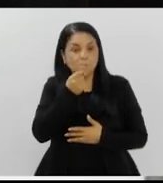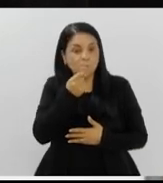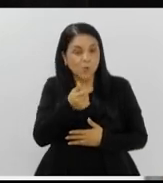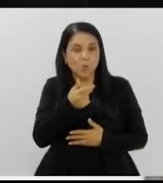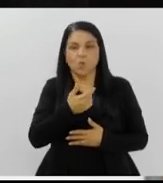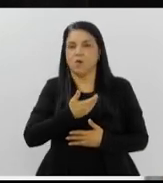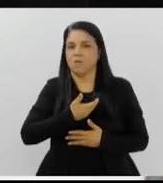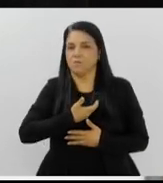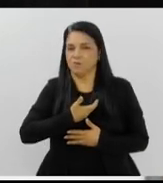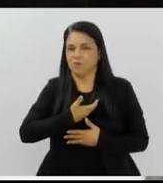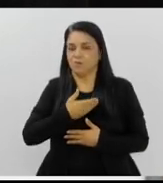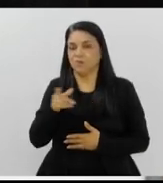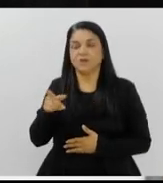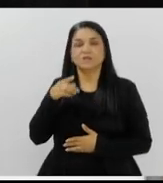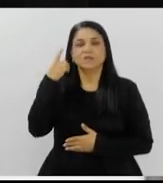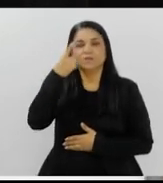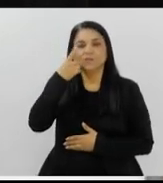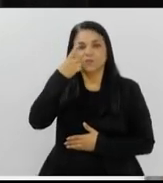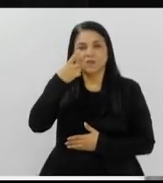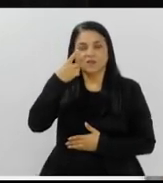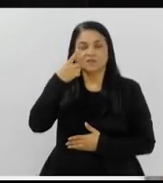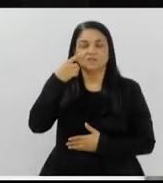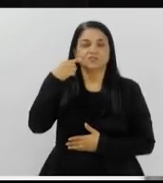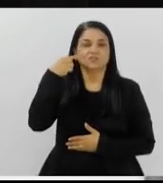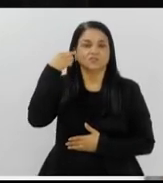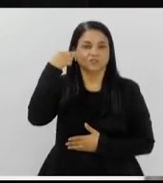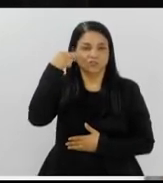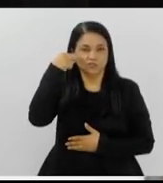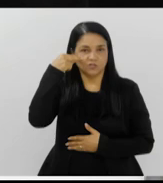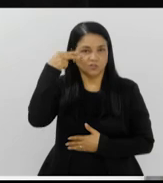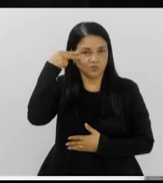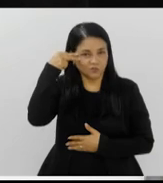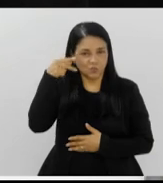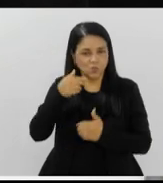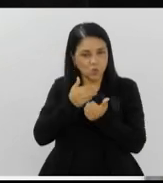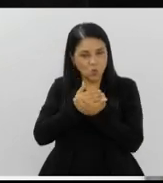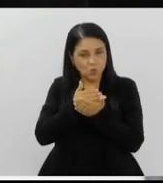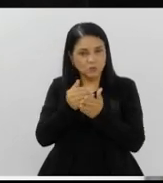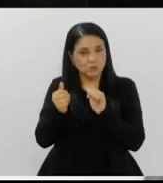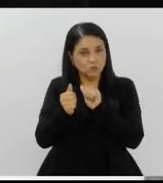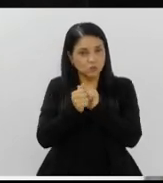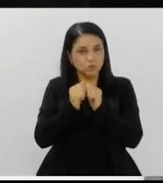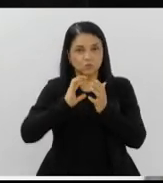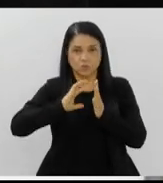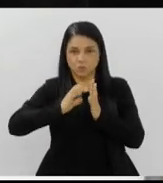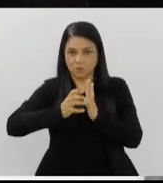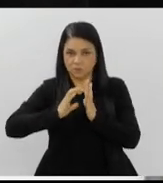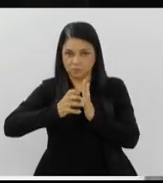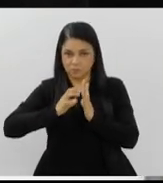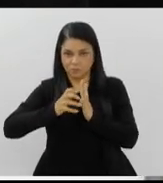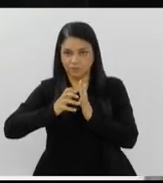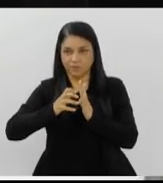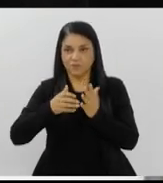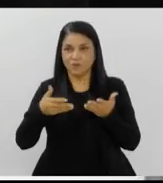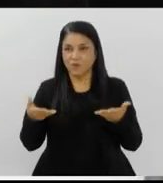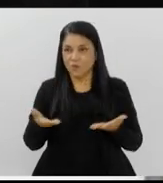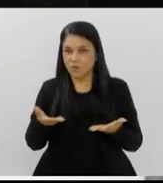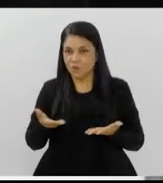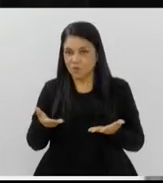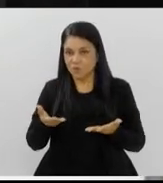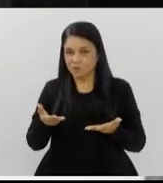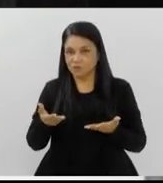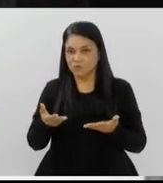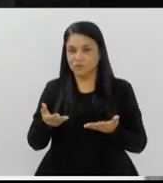pessoas, que é a deputada Tia Ju. Pessoa que, basicamente, começamos juntos no partido e está aqui hoje